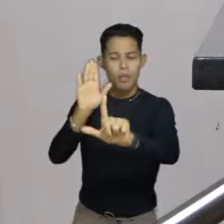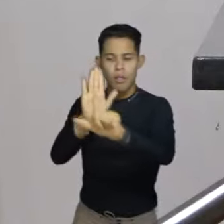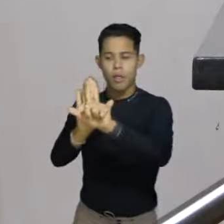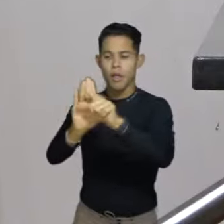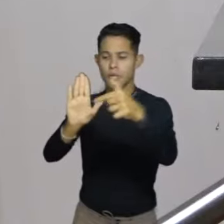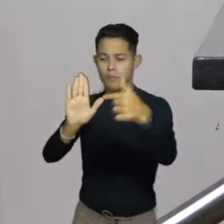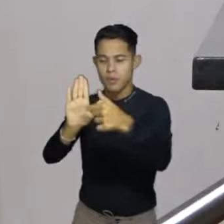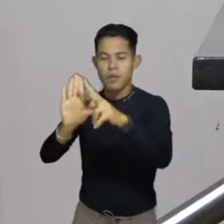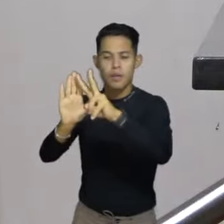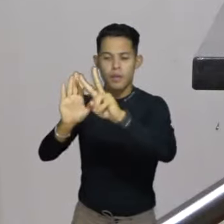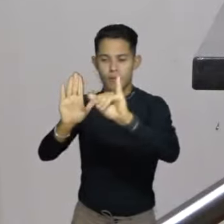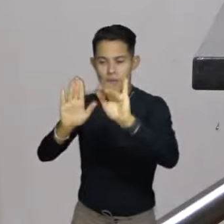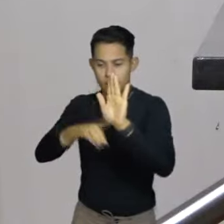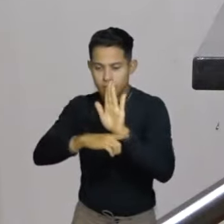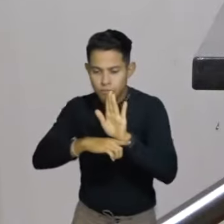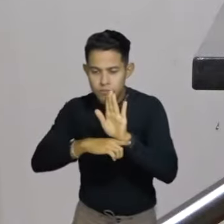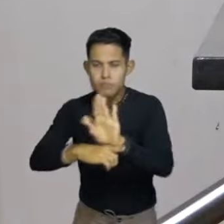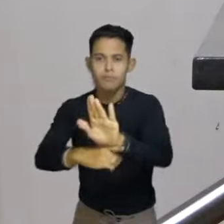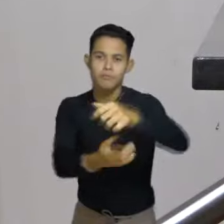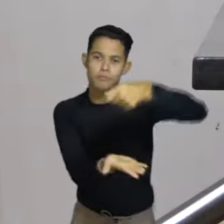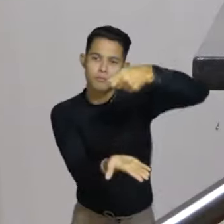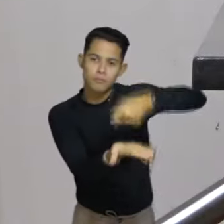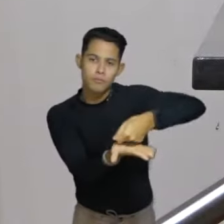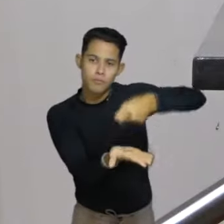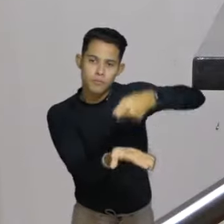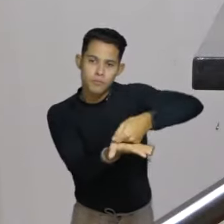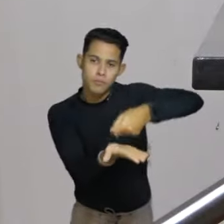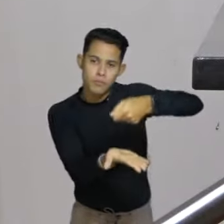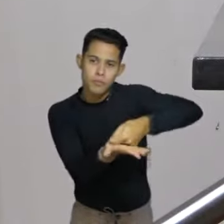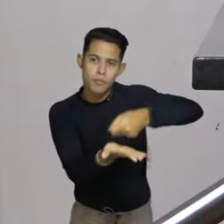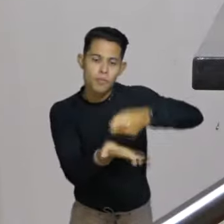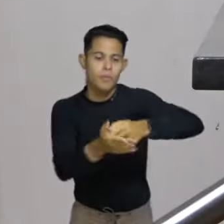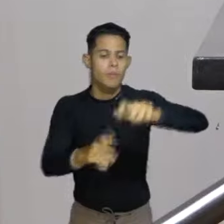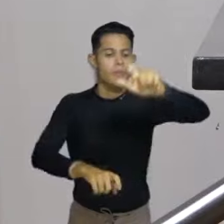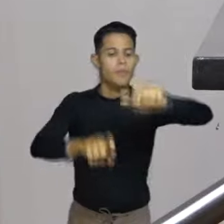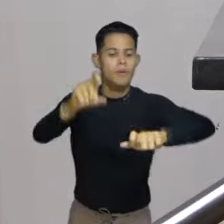imputem sentenças cabíveis a esses crimes ediondos